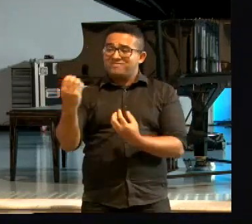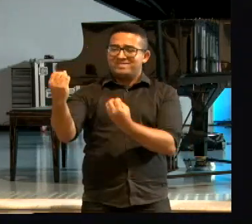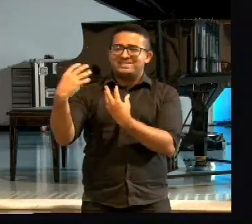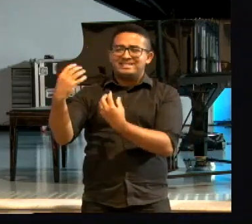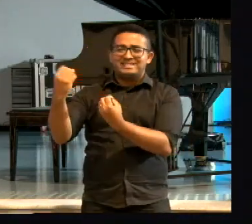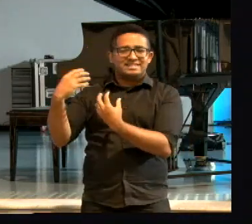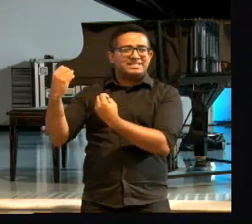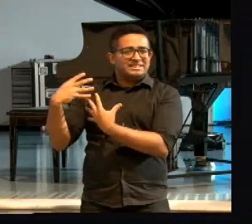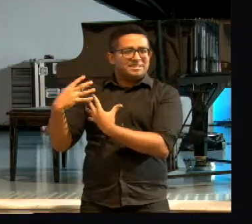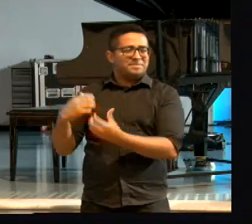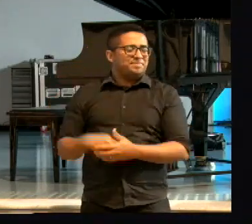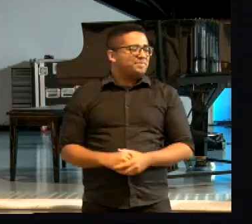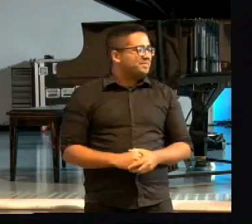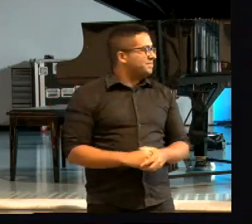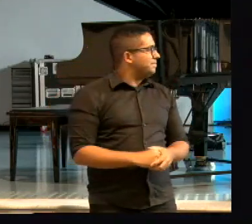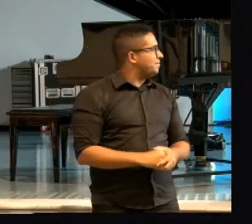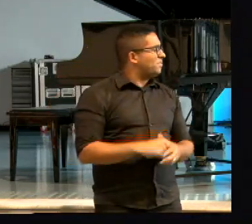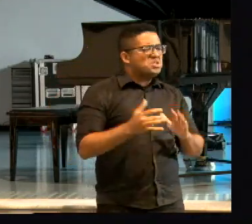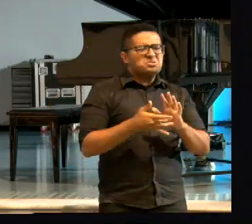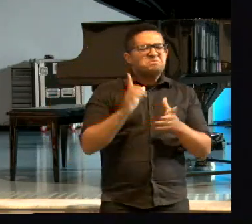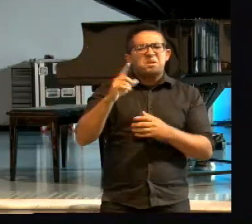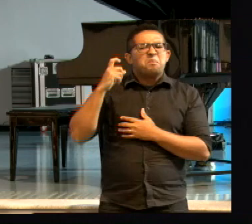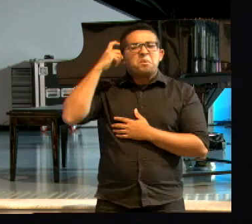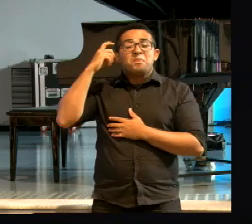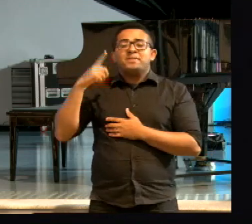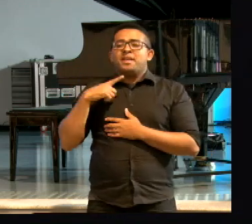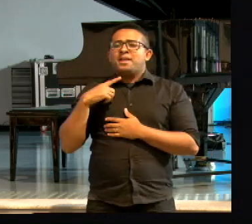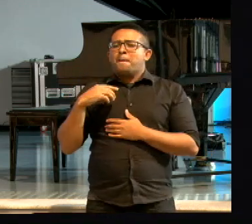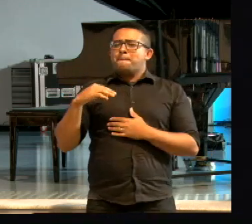ensinar. Jesus não estava preocupado com moda,